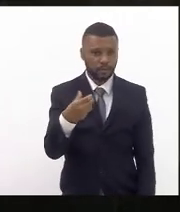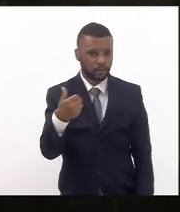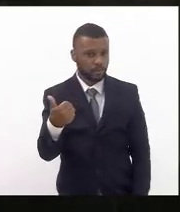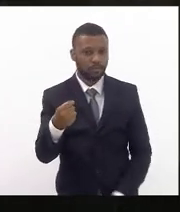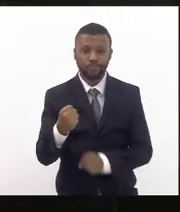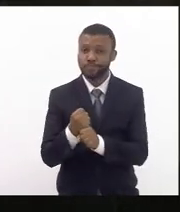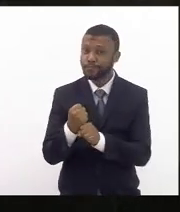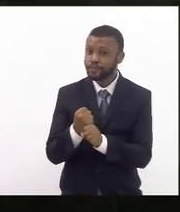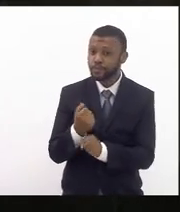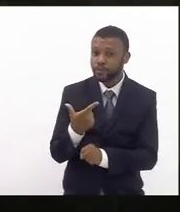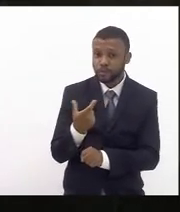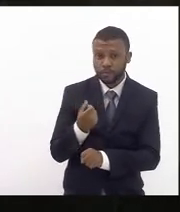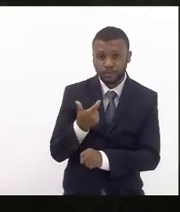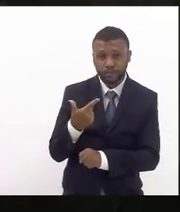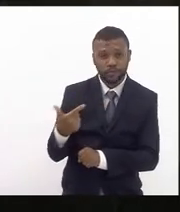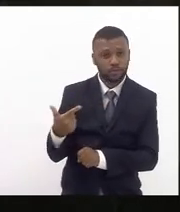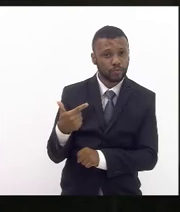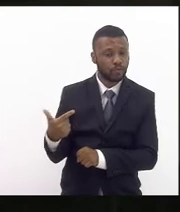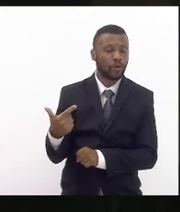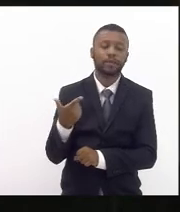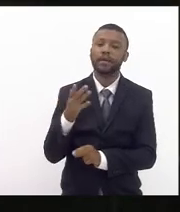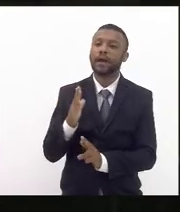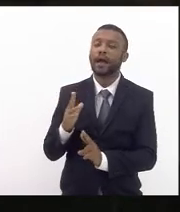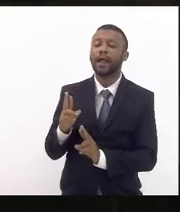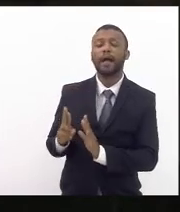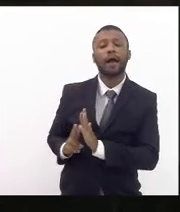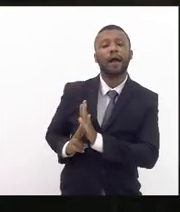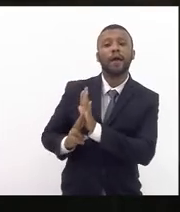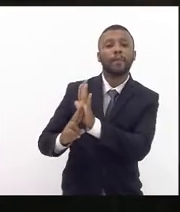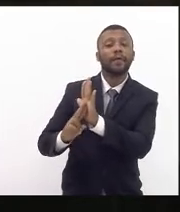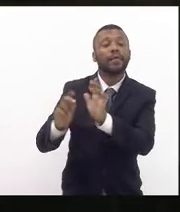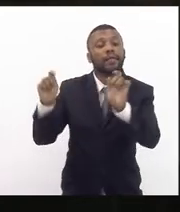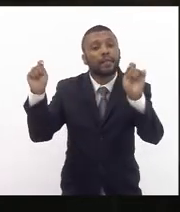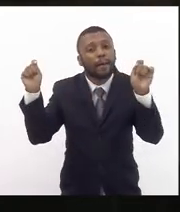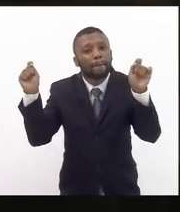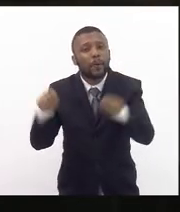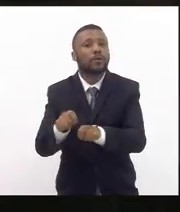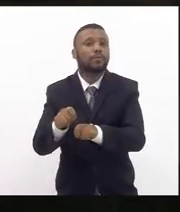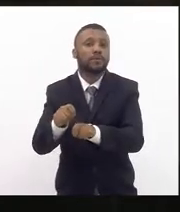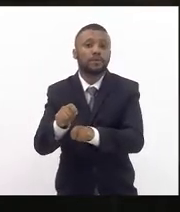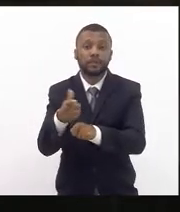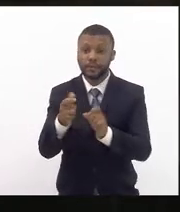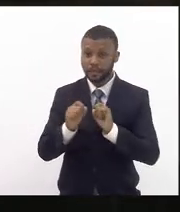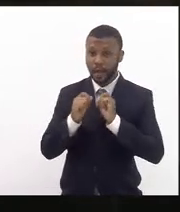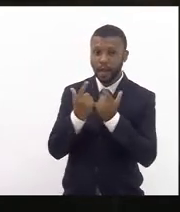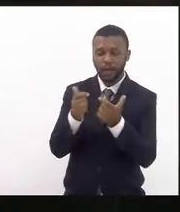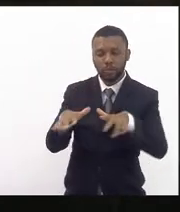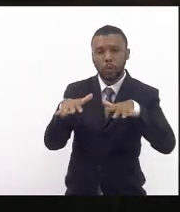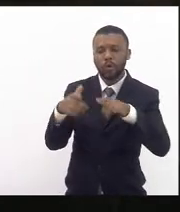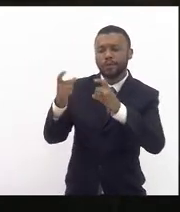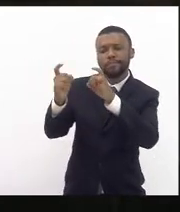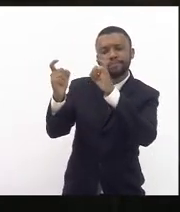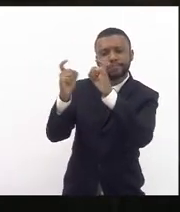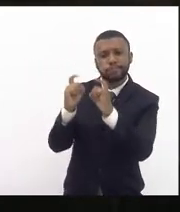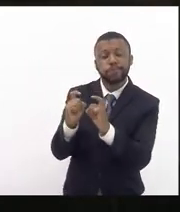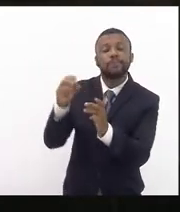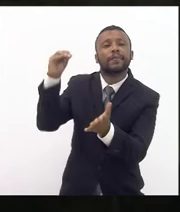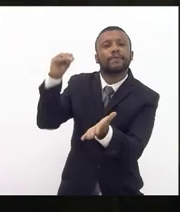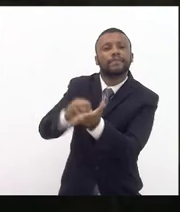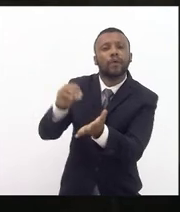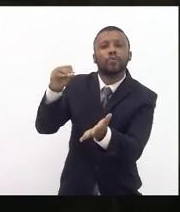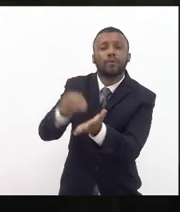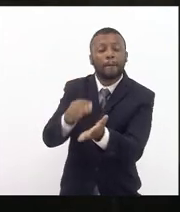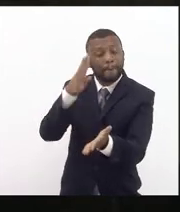2022, representa, na verdade, a possibilidade dessa casa fazer um debate que faltou, inclusive,